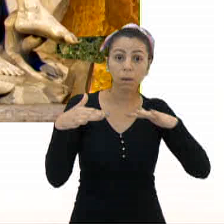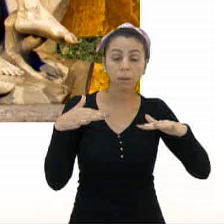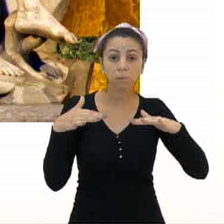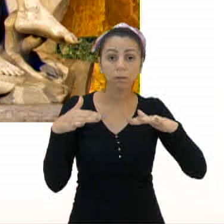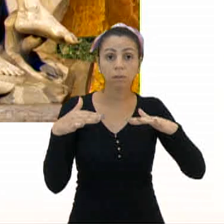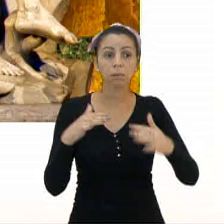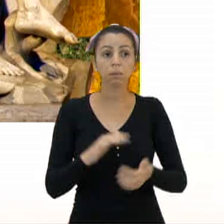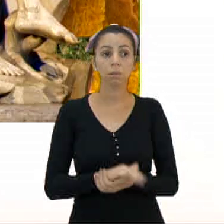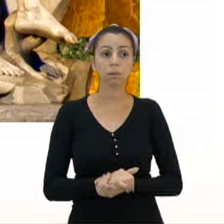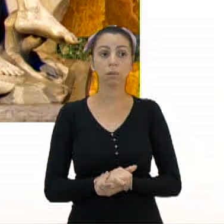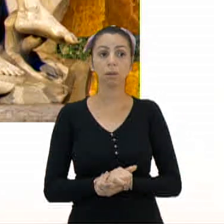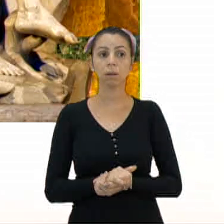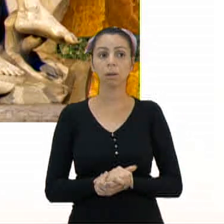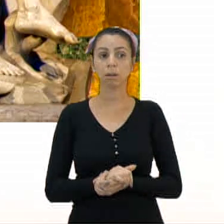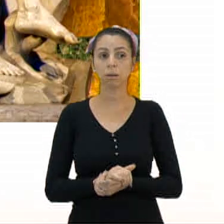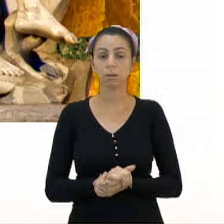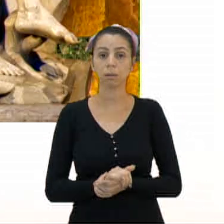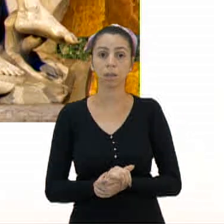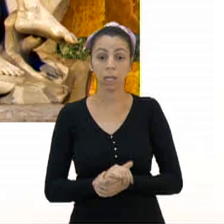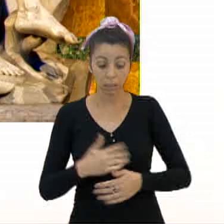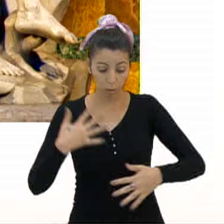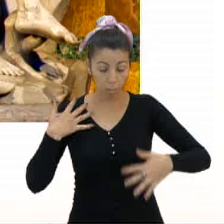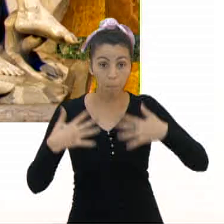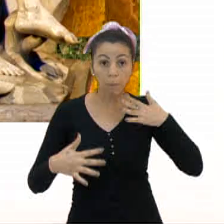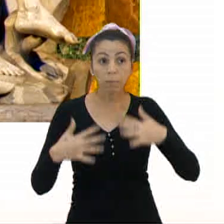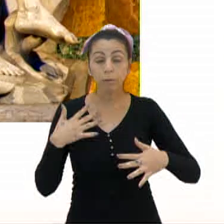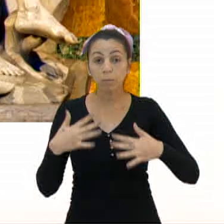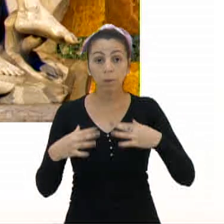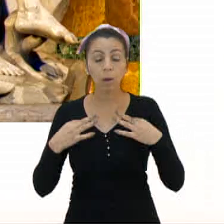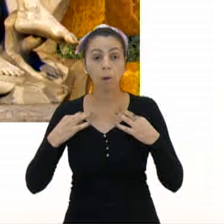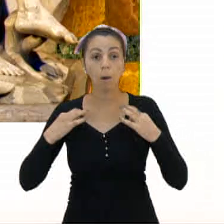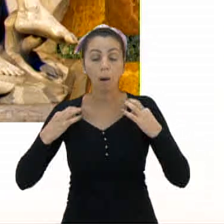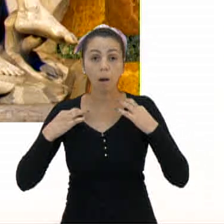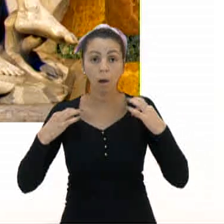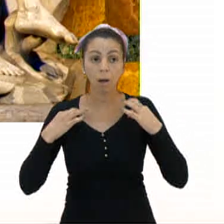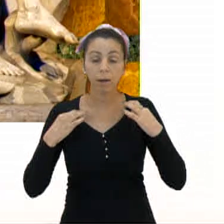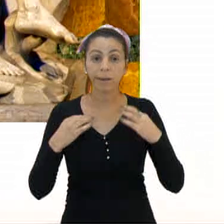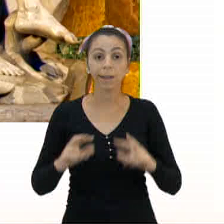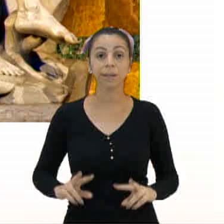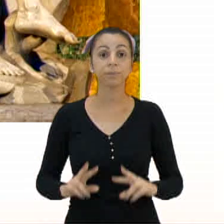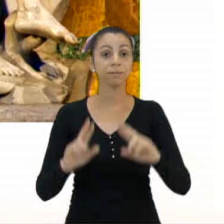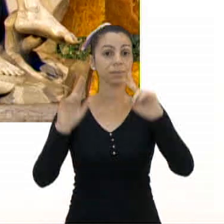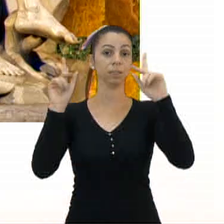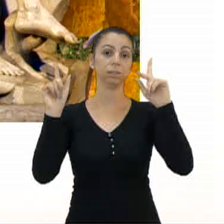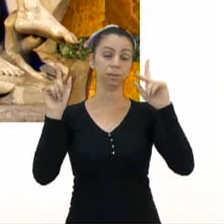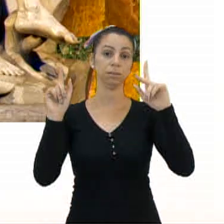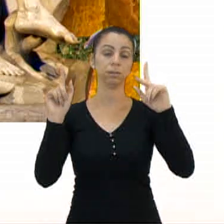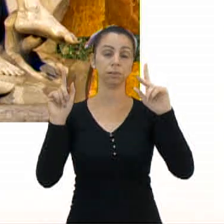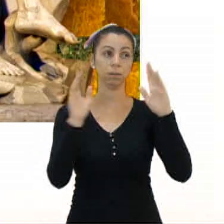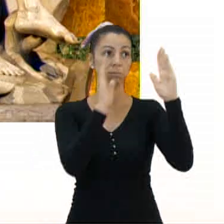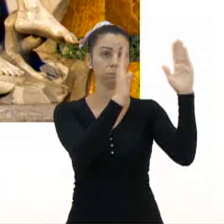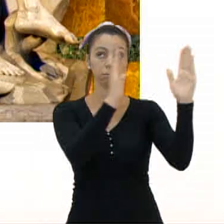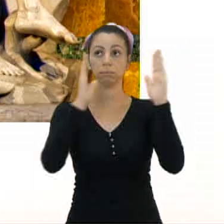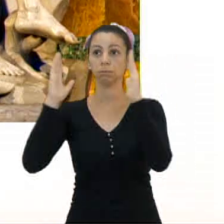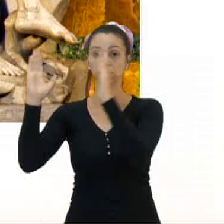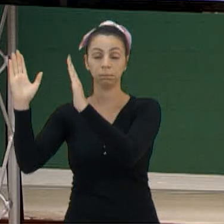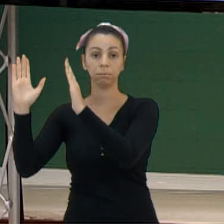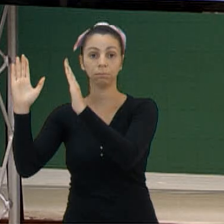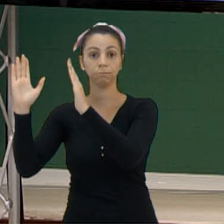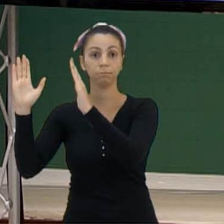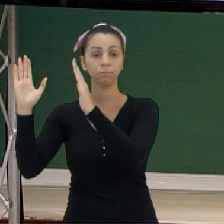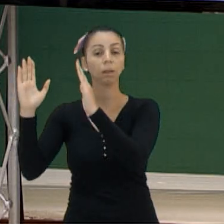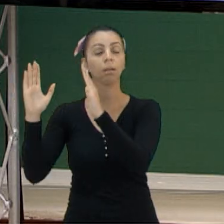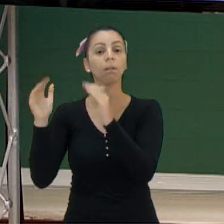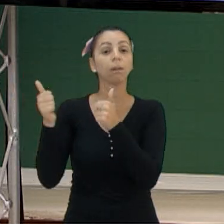panos caídos, tudo, mas aqui, ó, esses movimentos das vestes é a grande diferença. Eu peguei obras que